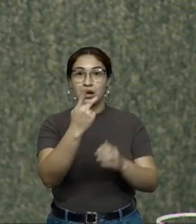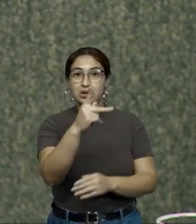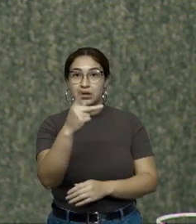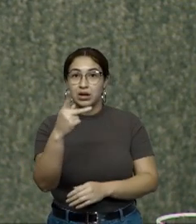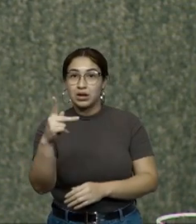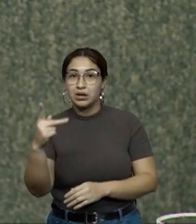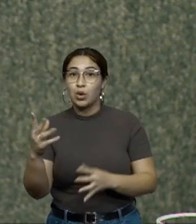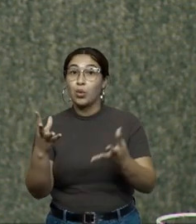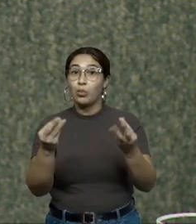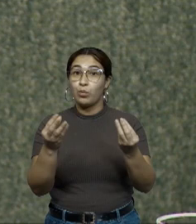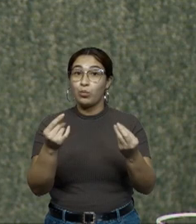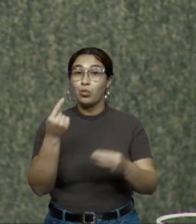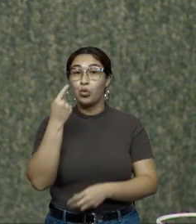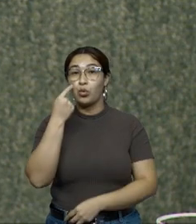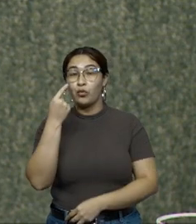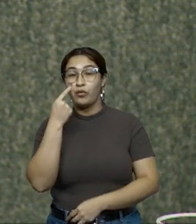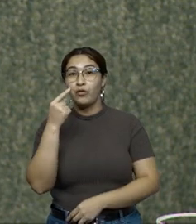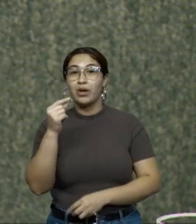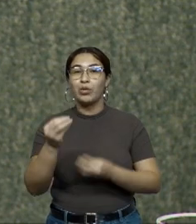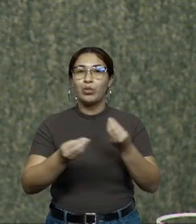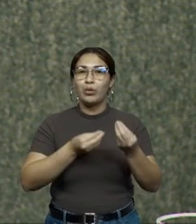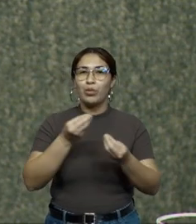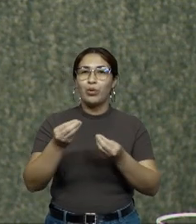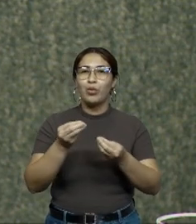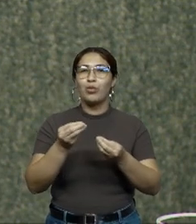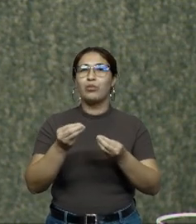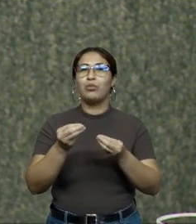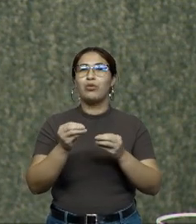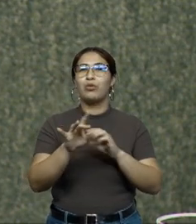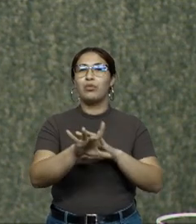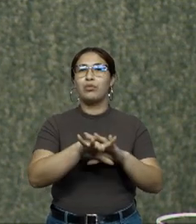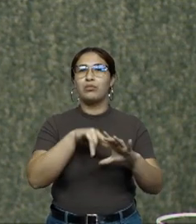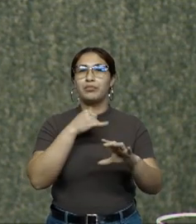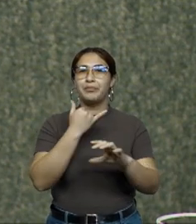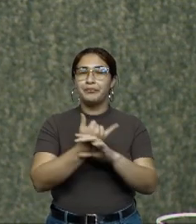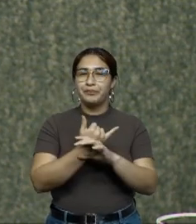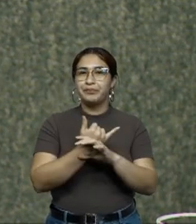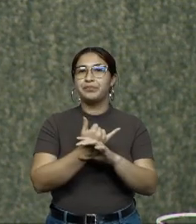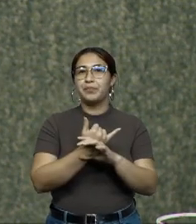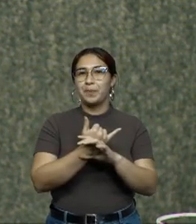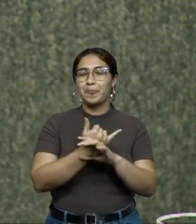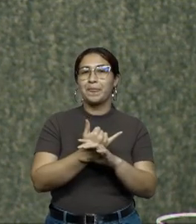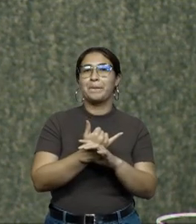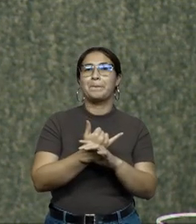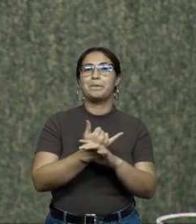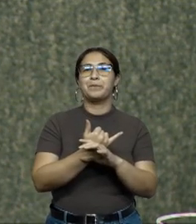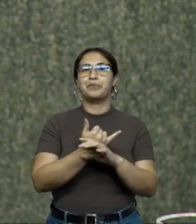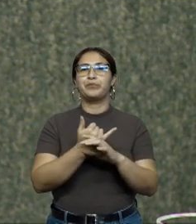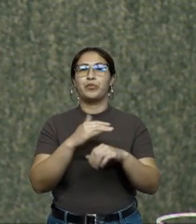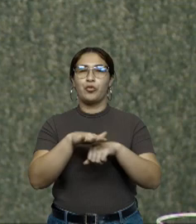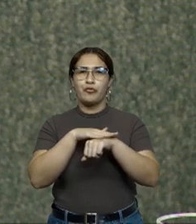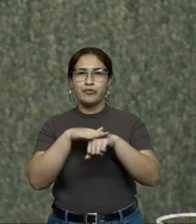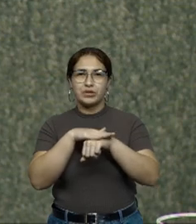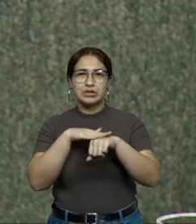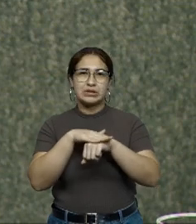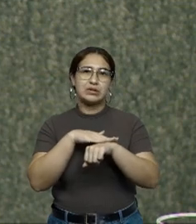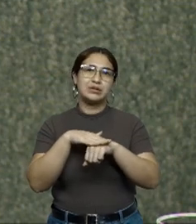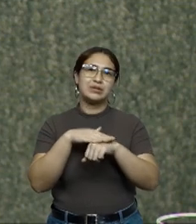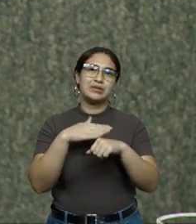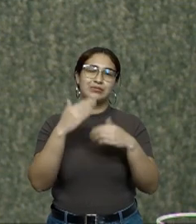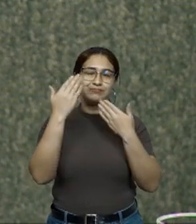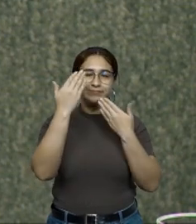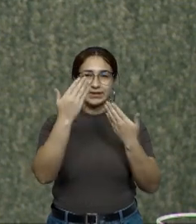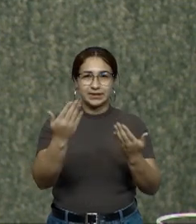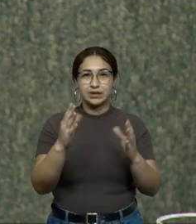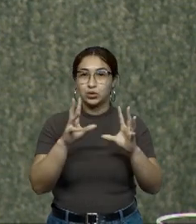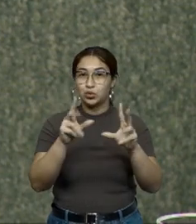acompanhando pelo YouTube pelo canal da TV ao na interagindo conosco inclusive agradecer a